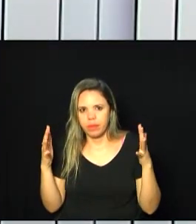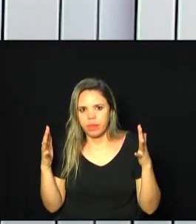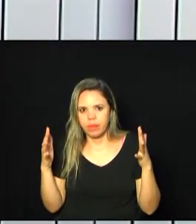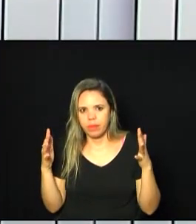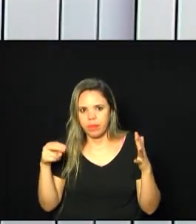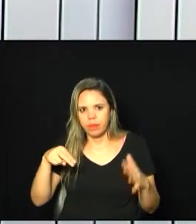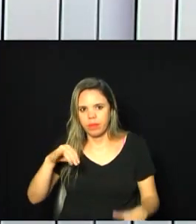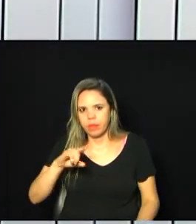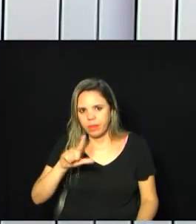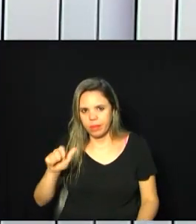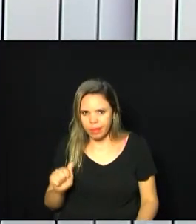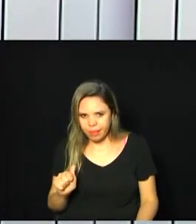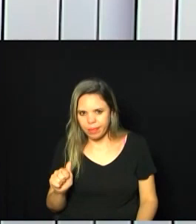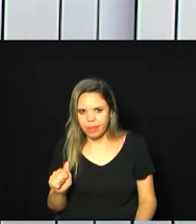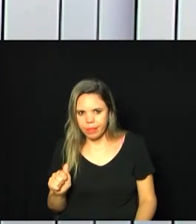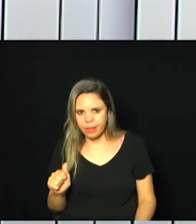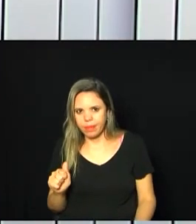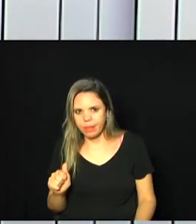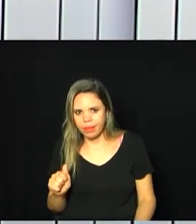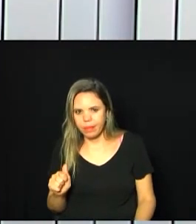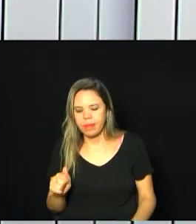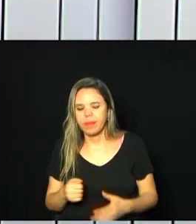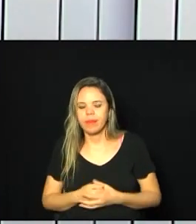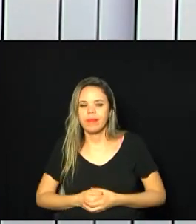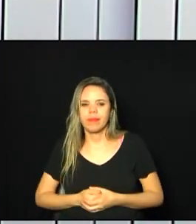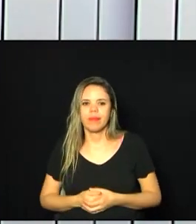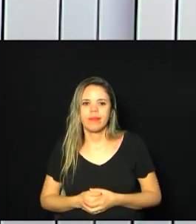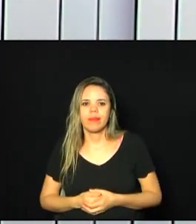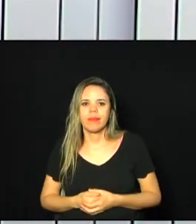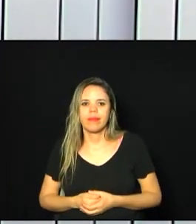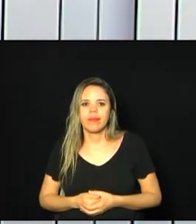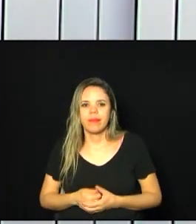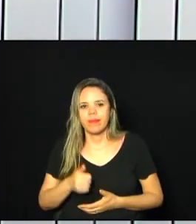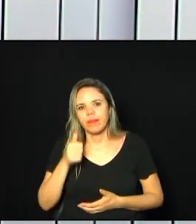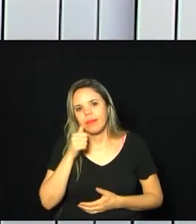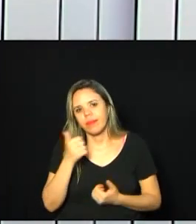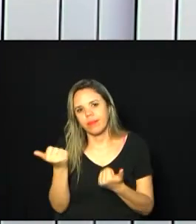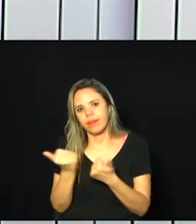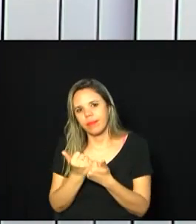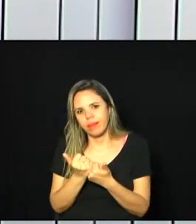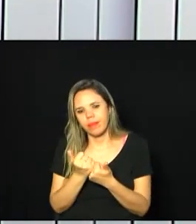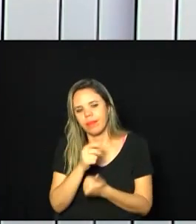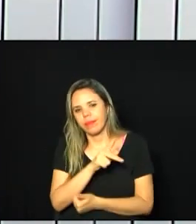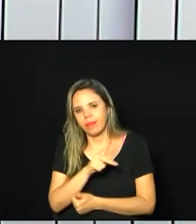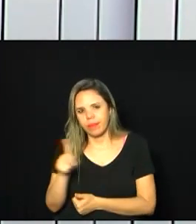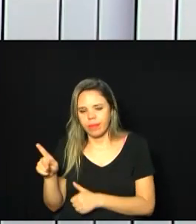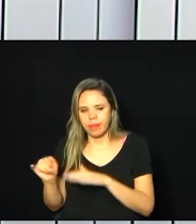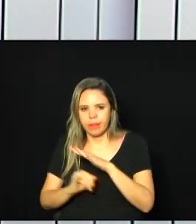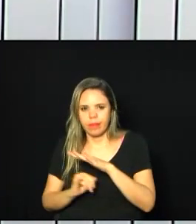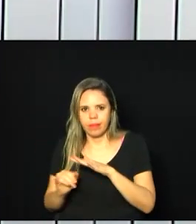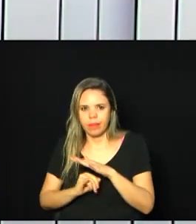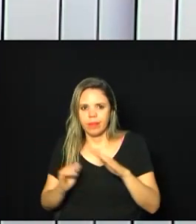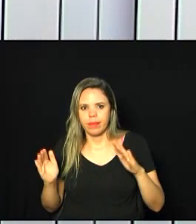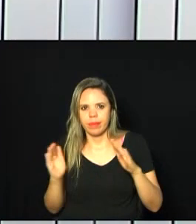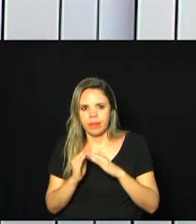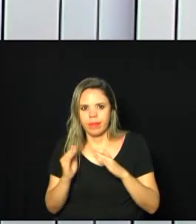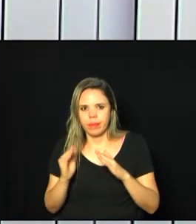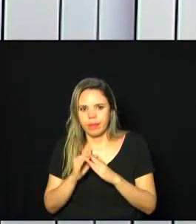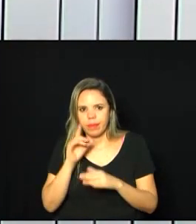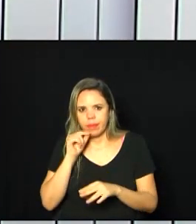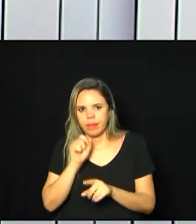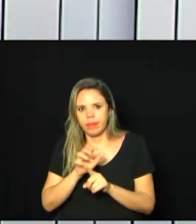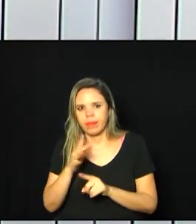a Nilza Alzira Batista, ela que é a vice-presidente da ONG Casa do